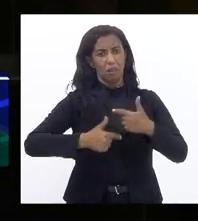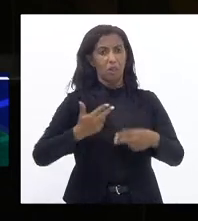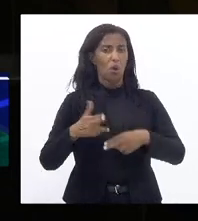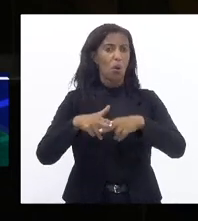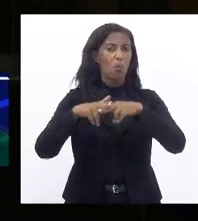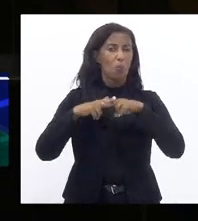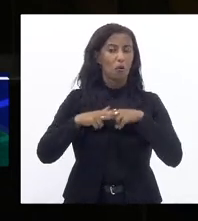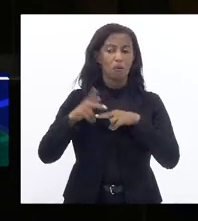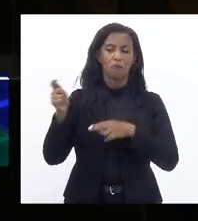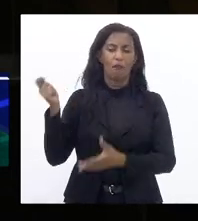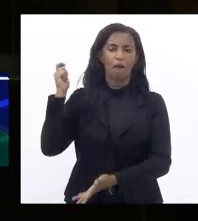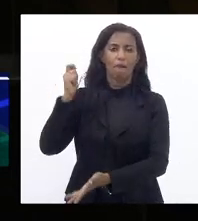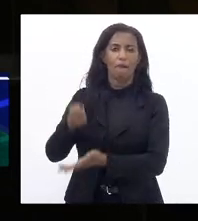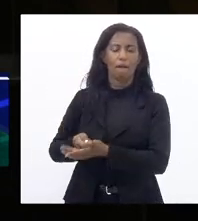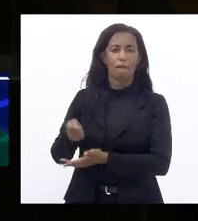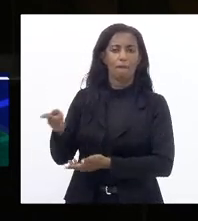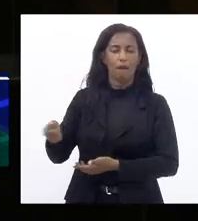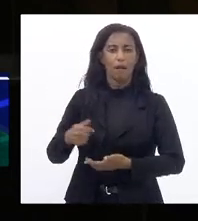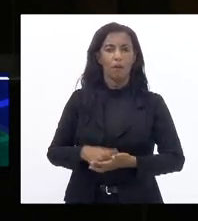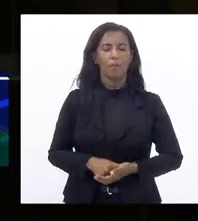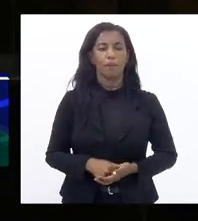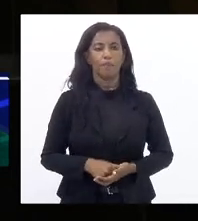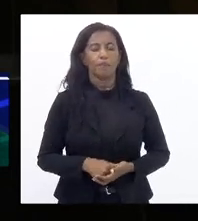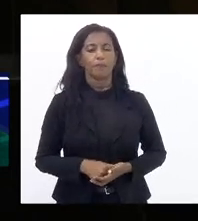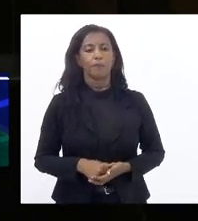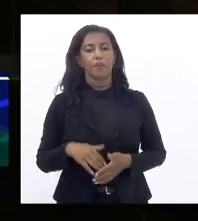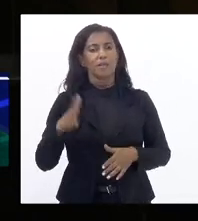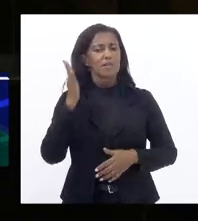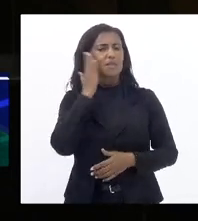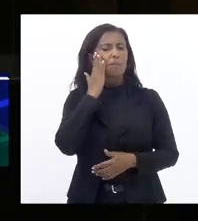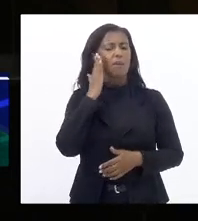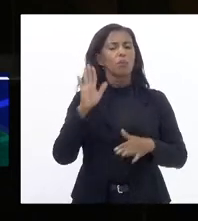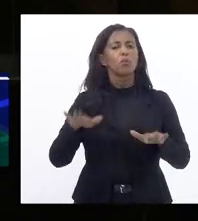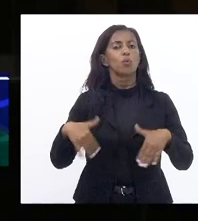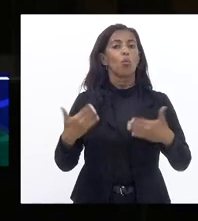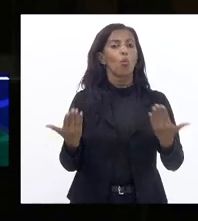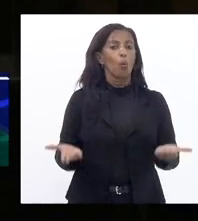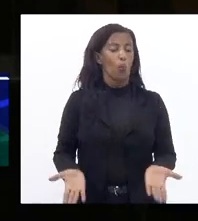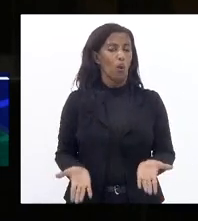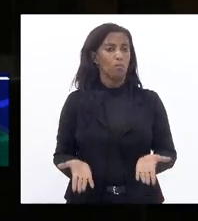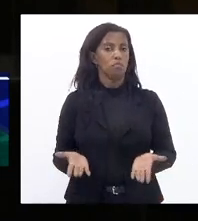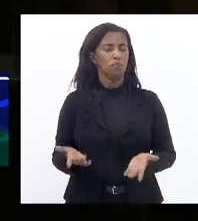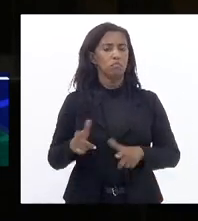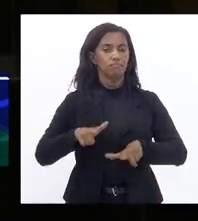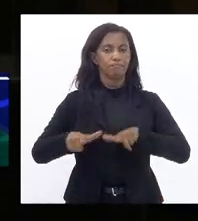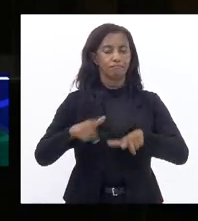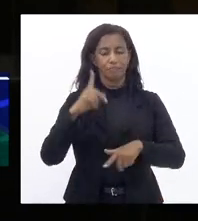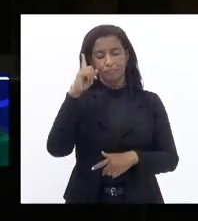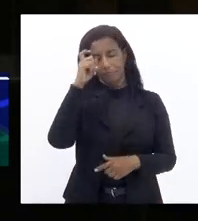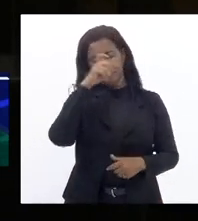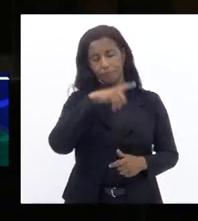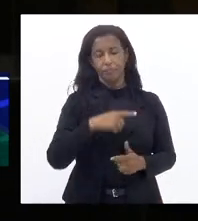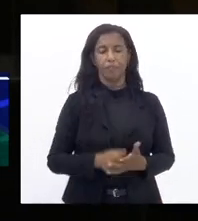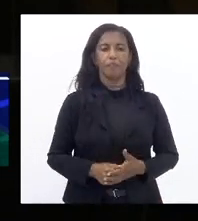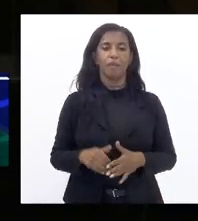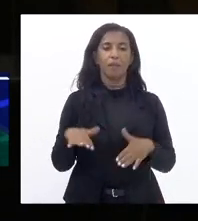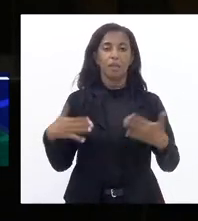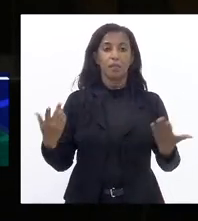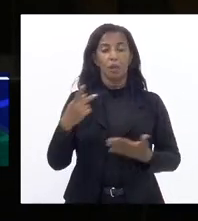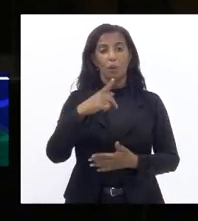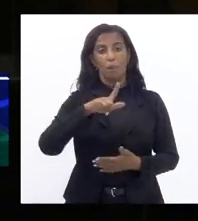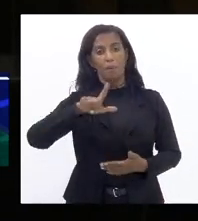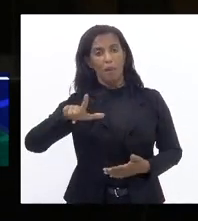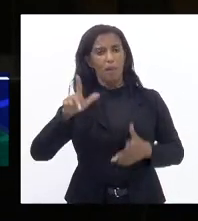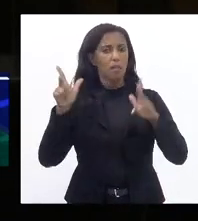foram penalizadas. Nós sabemos o quanto a nossa luta é difícil, não é? Então, projetos